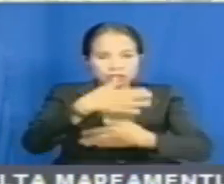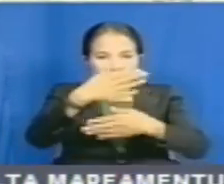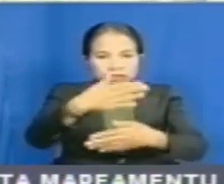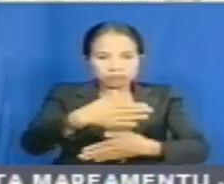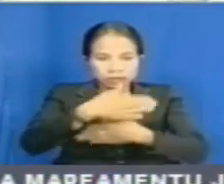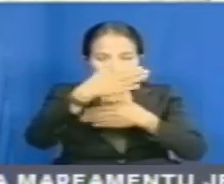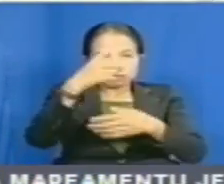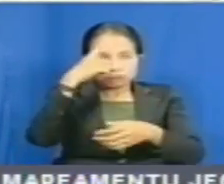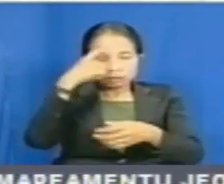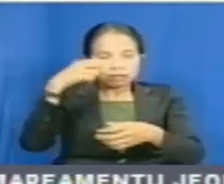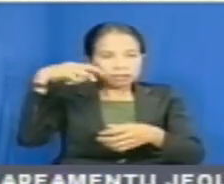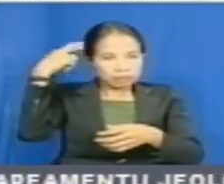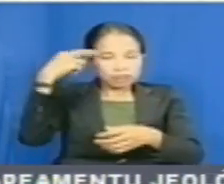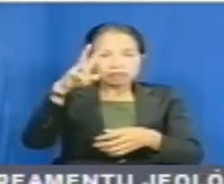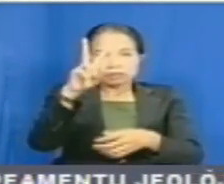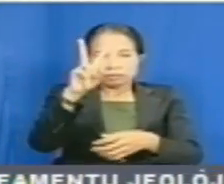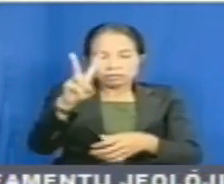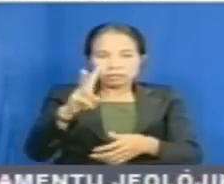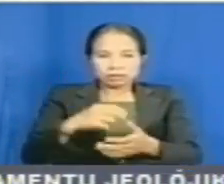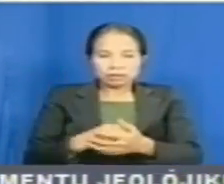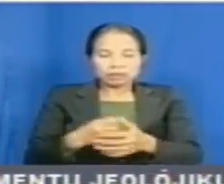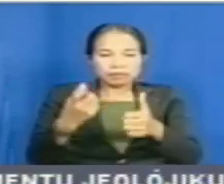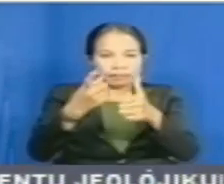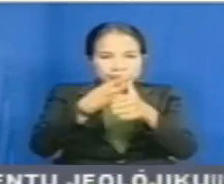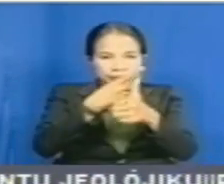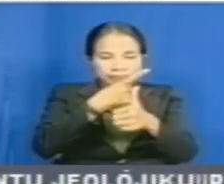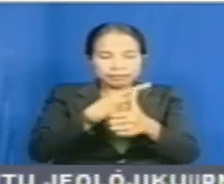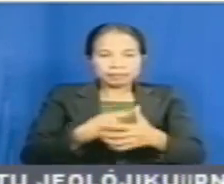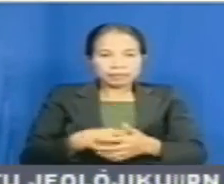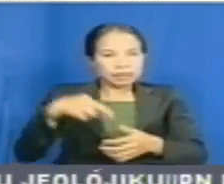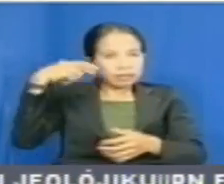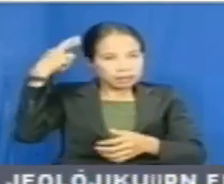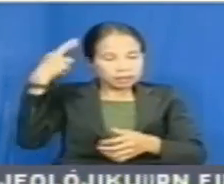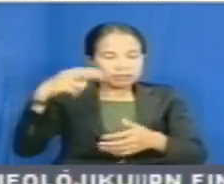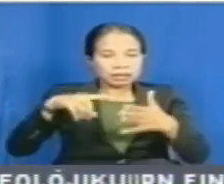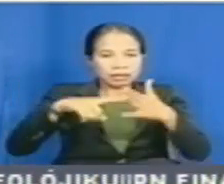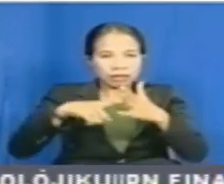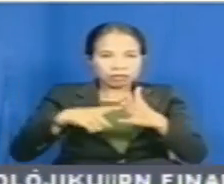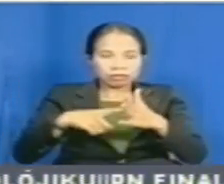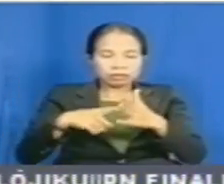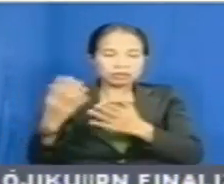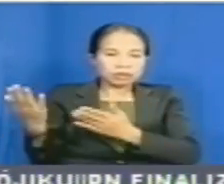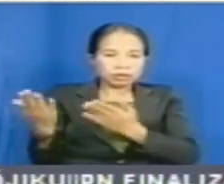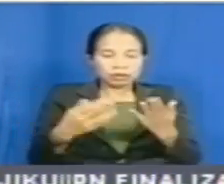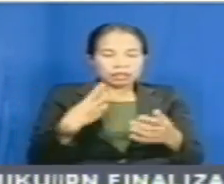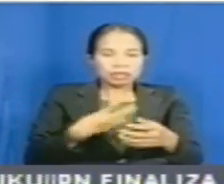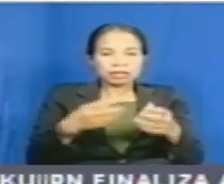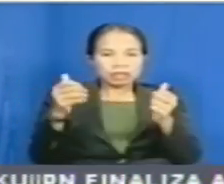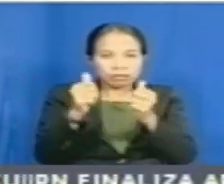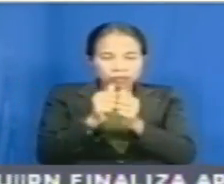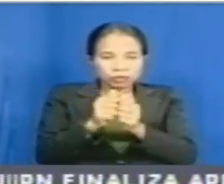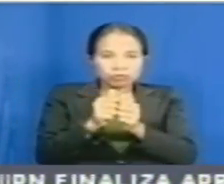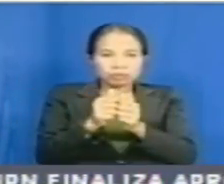tamba razaun ro kamei razaun tahun nebelurita utu kene ma